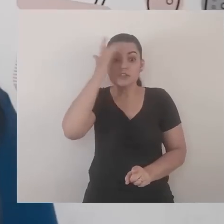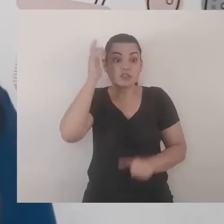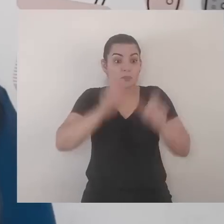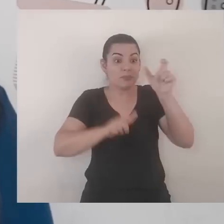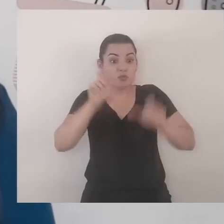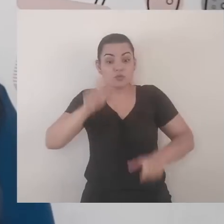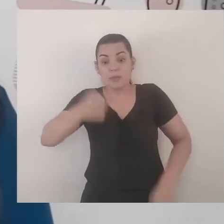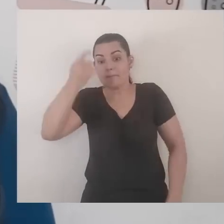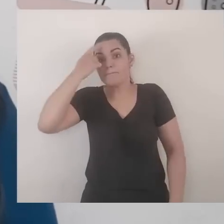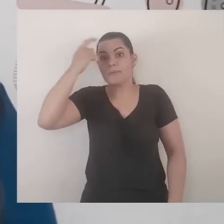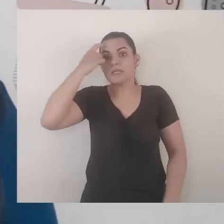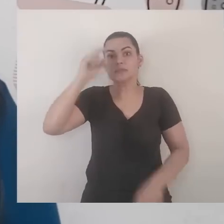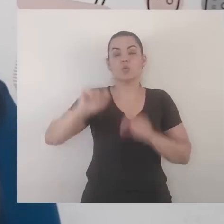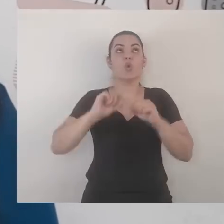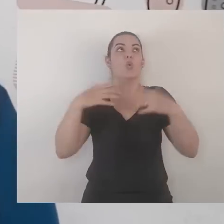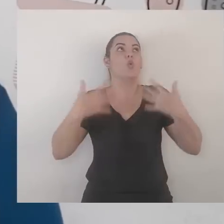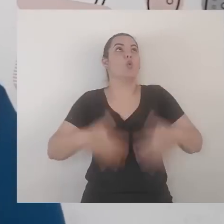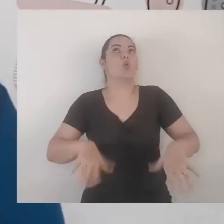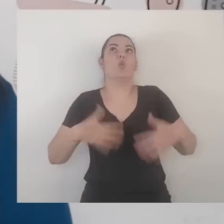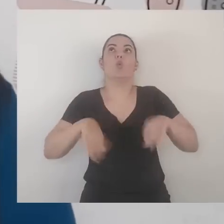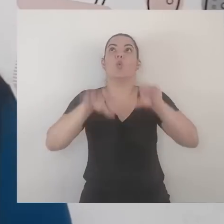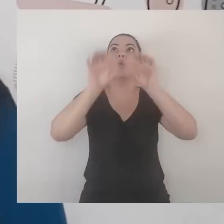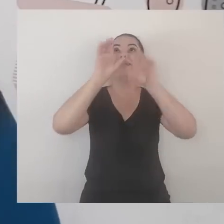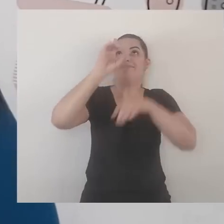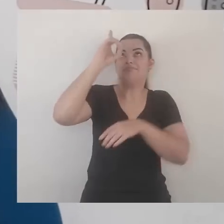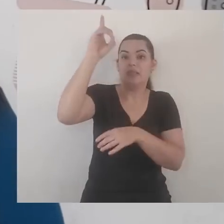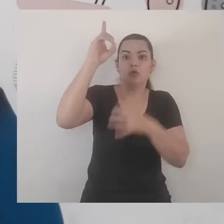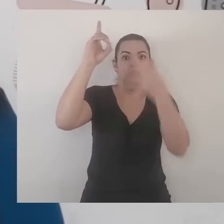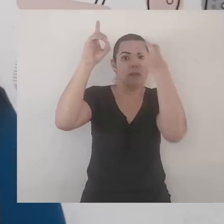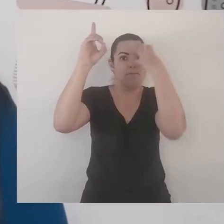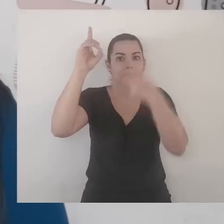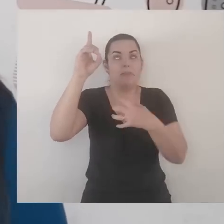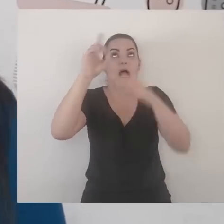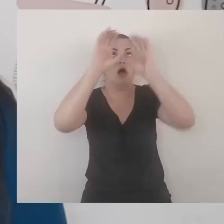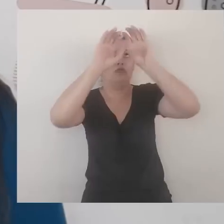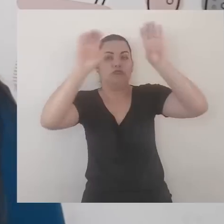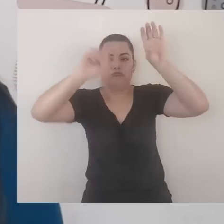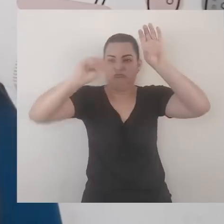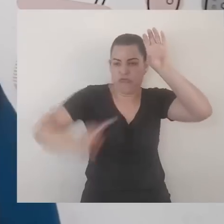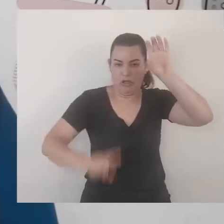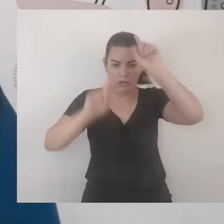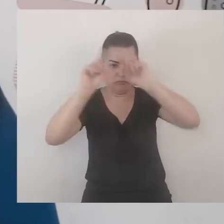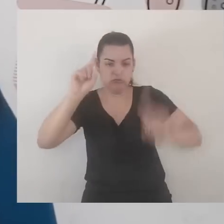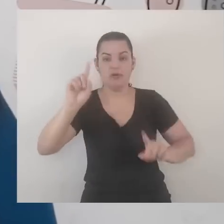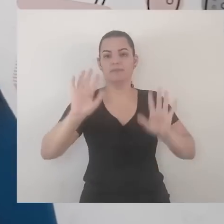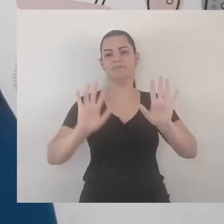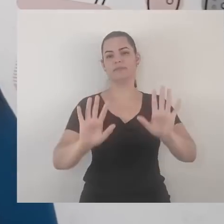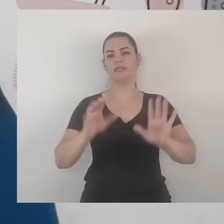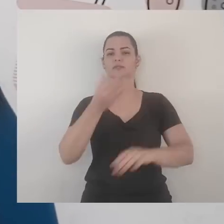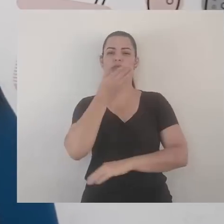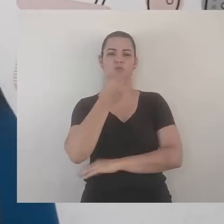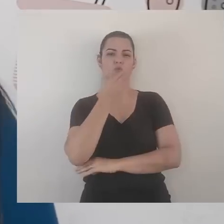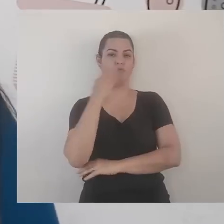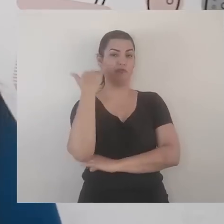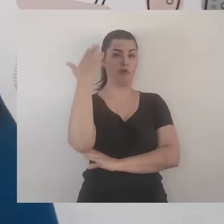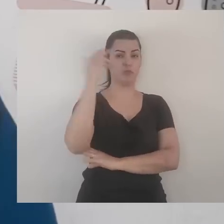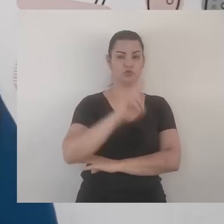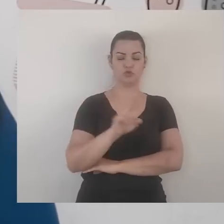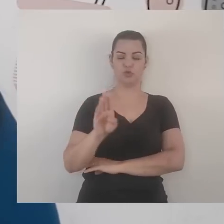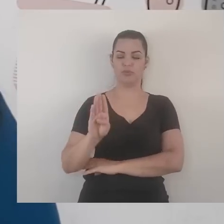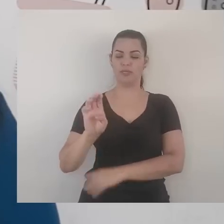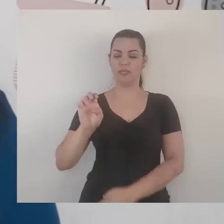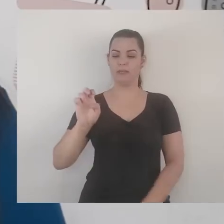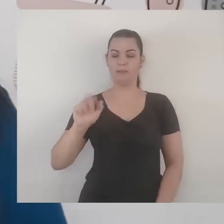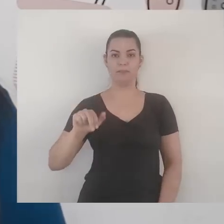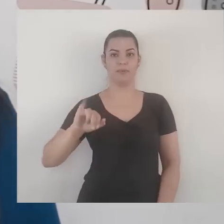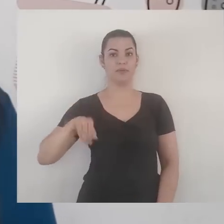eles eram atribuídos a uma ação divina. Só que Benjamin Franklin, ele falava